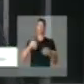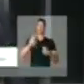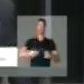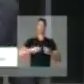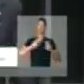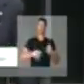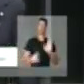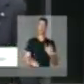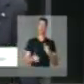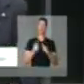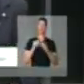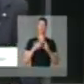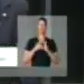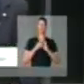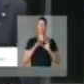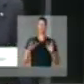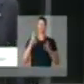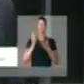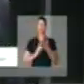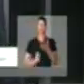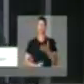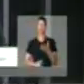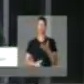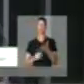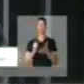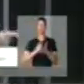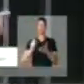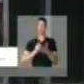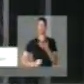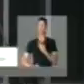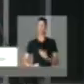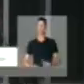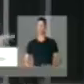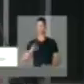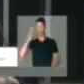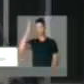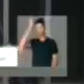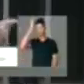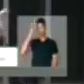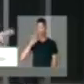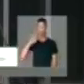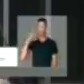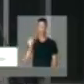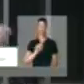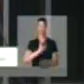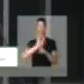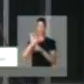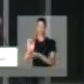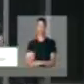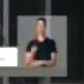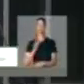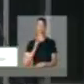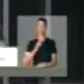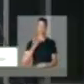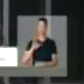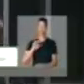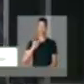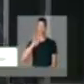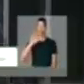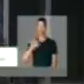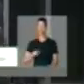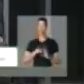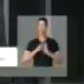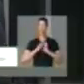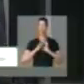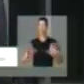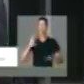Agricultura está de posse de um relatório assinado pelo governo do Espírito Santo, por todas as entidades. Existe café,